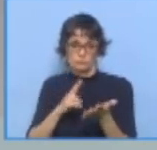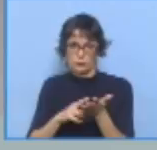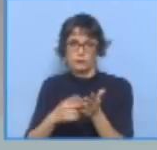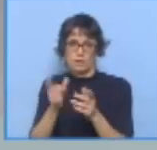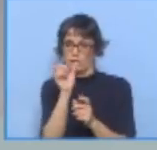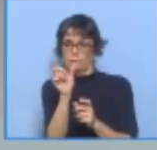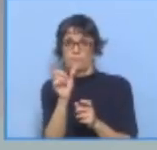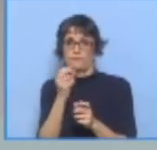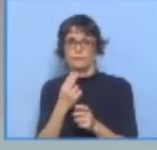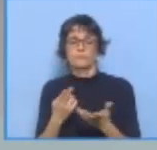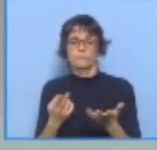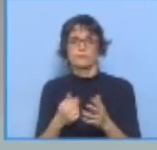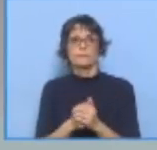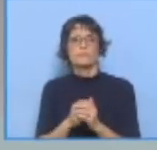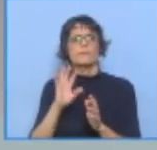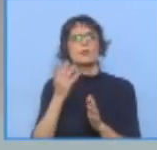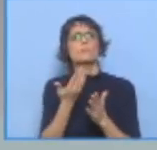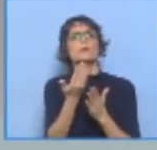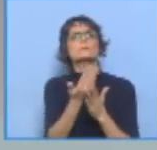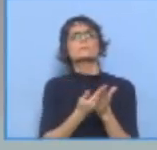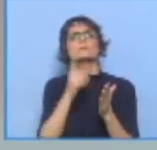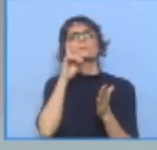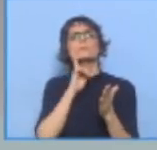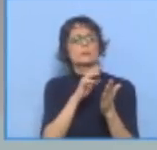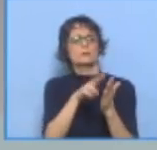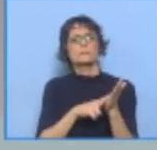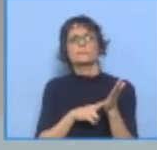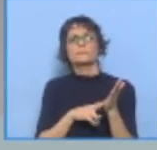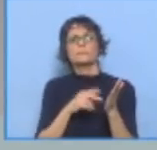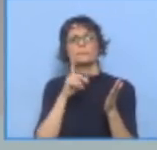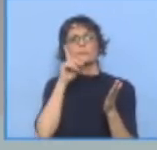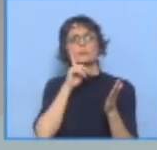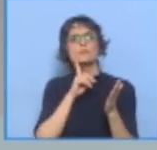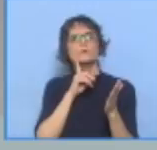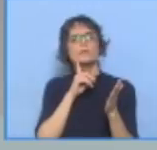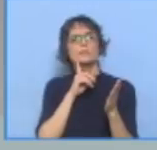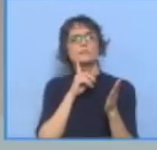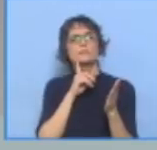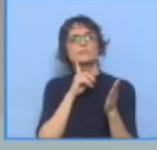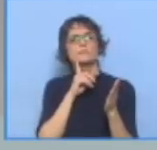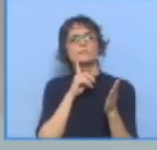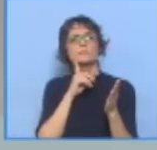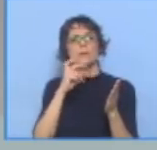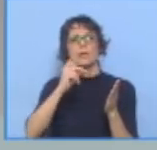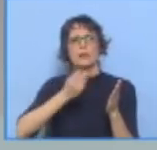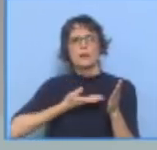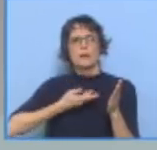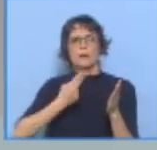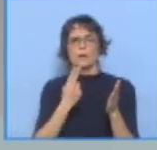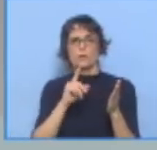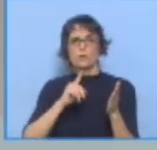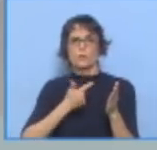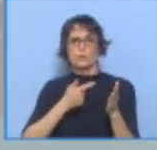adúltera, quando a exceção para a indissolubilidade do matrimónio parece aqui uma palavra que não estava, não é? A